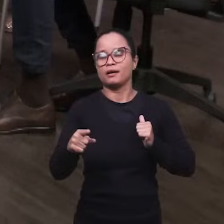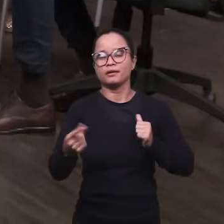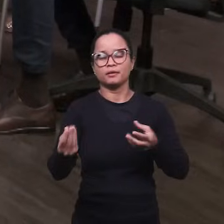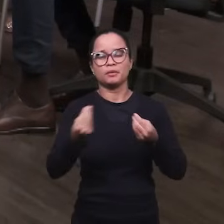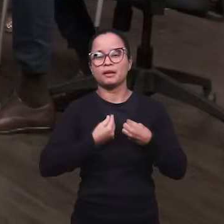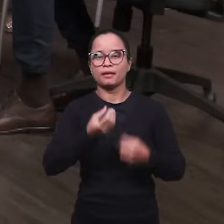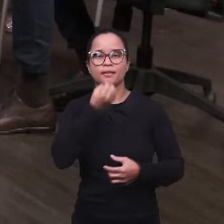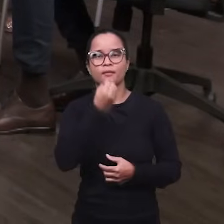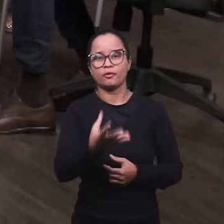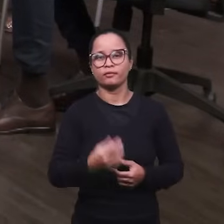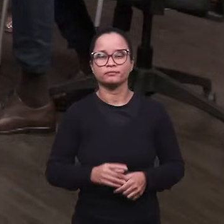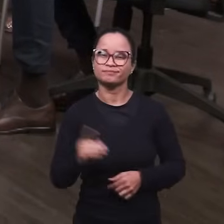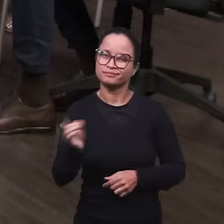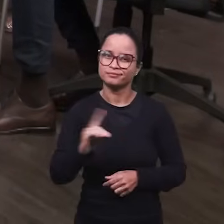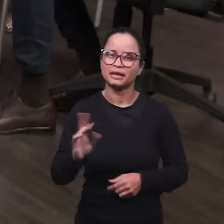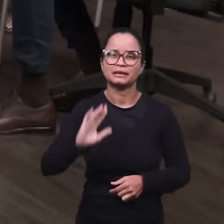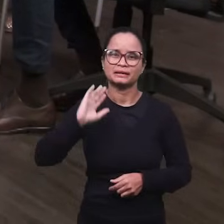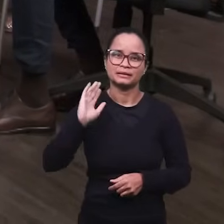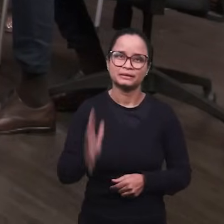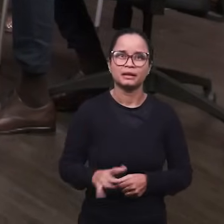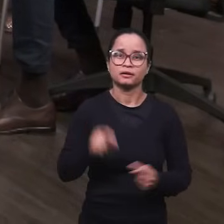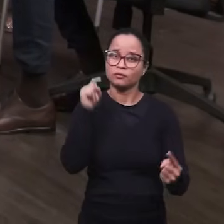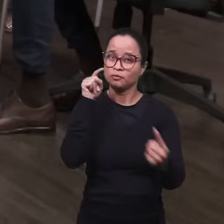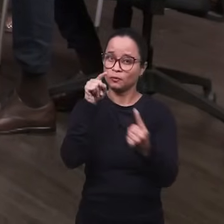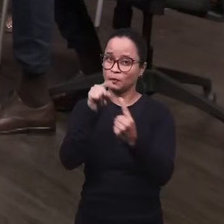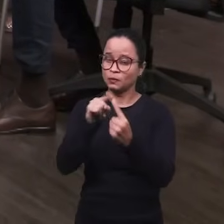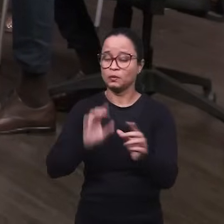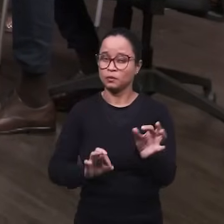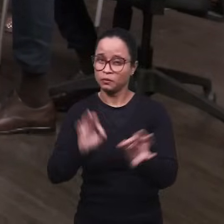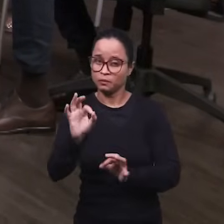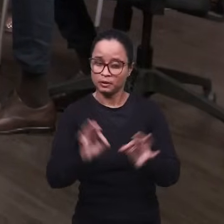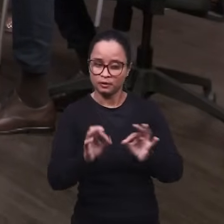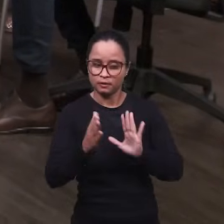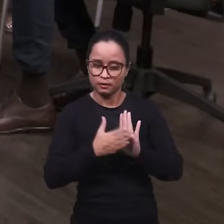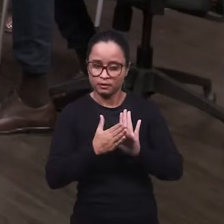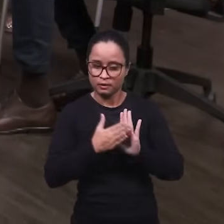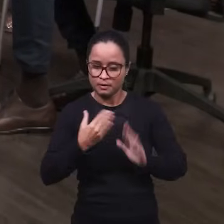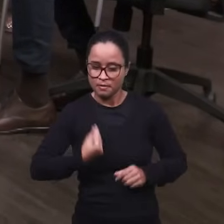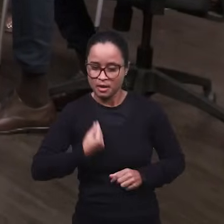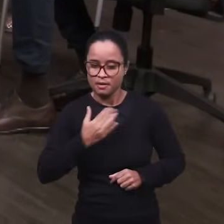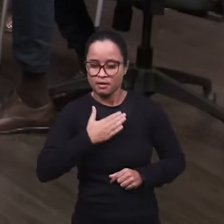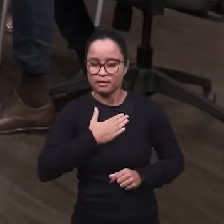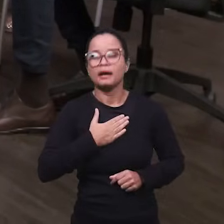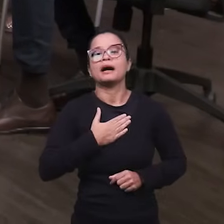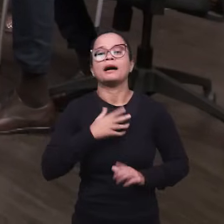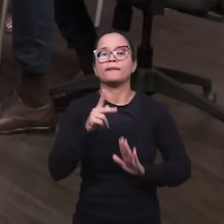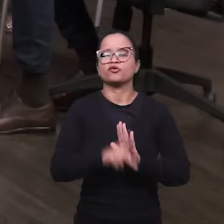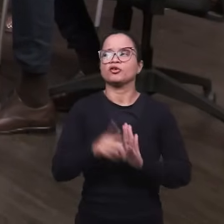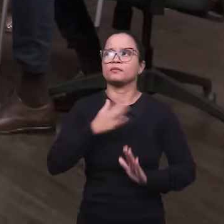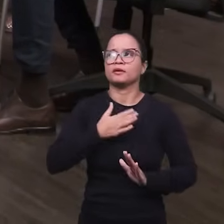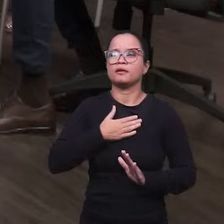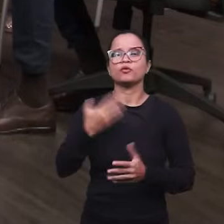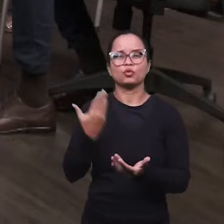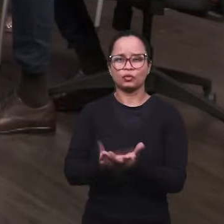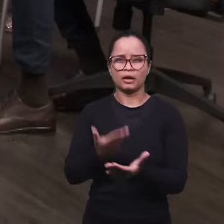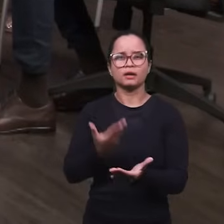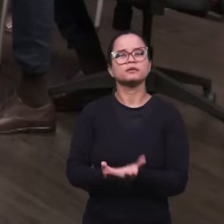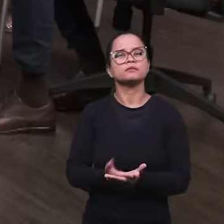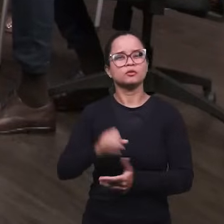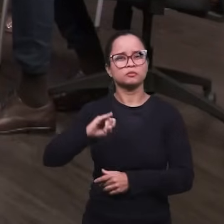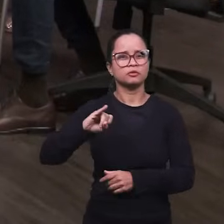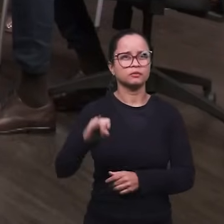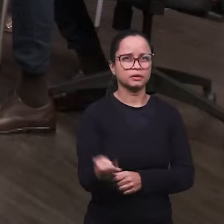tá bom. Não. Já que eu tenho minhas metas, eu tenho o meu planejamento, eu vou trabalhar para alcançar isso. Eu vou estudar, eu